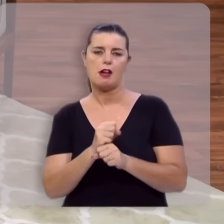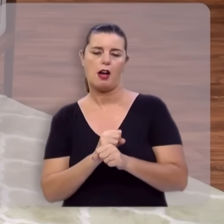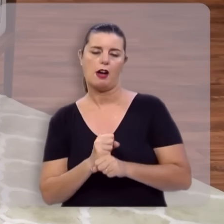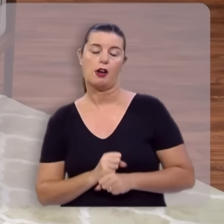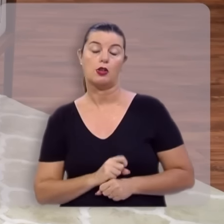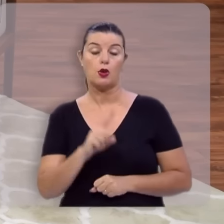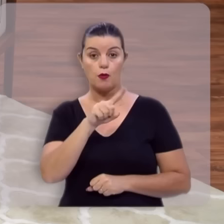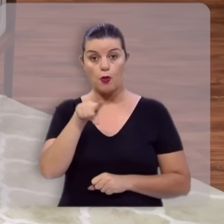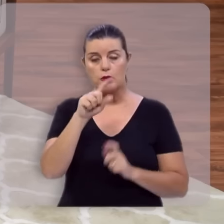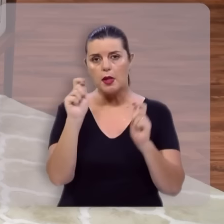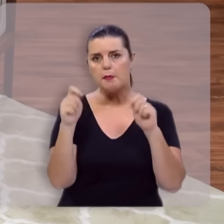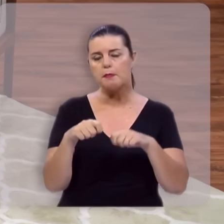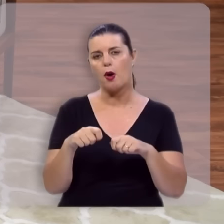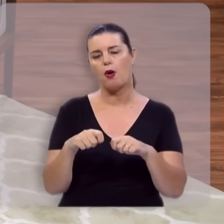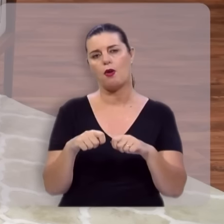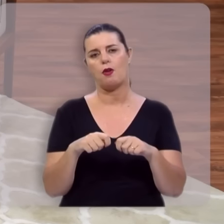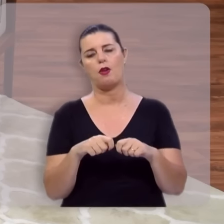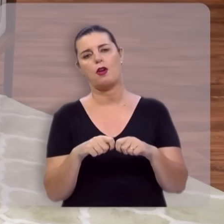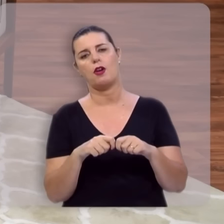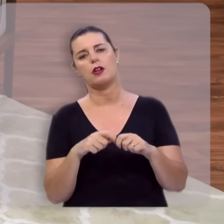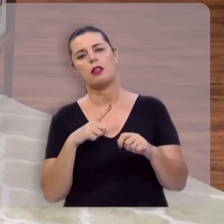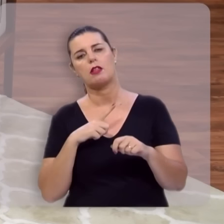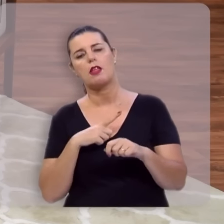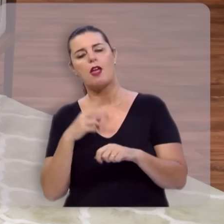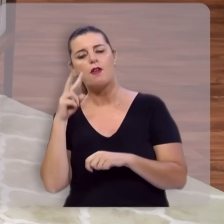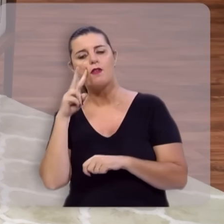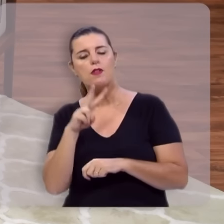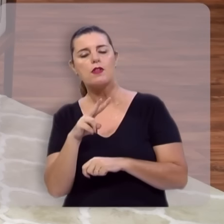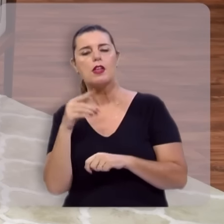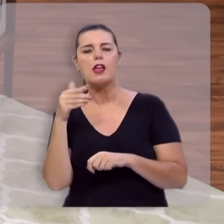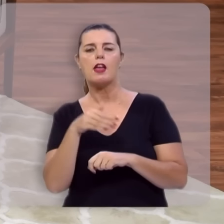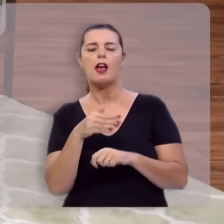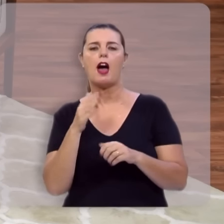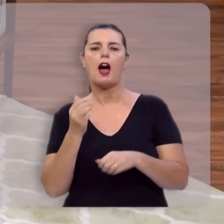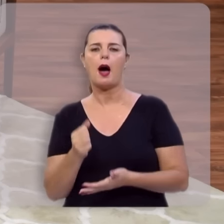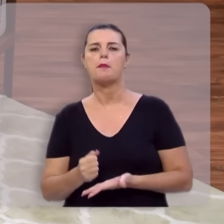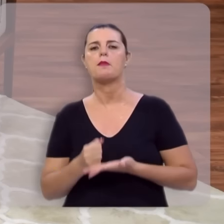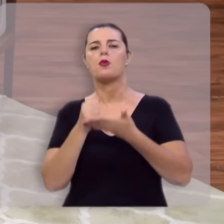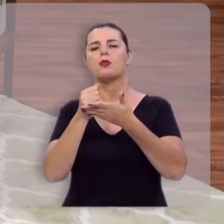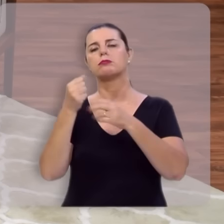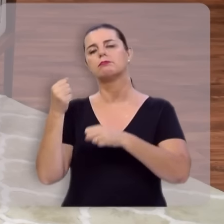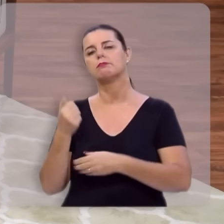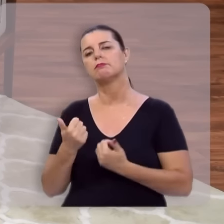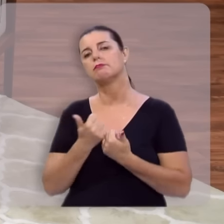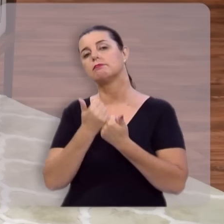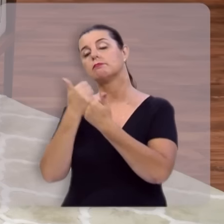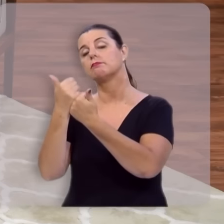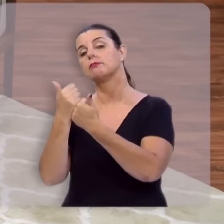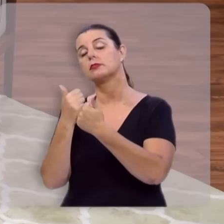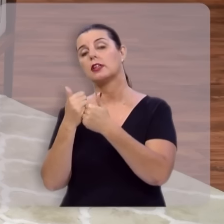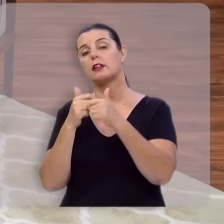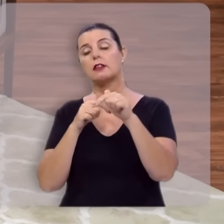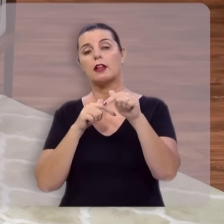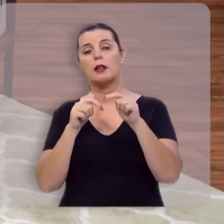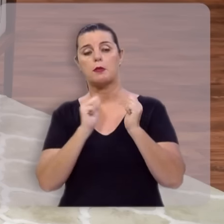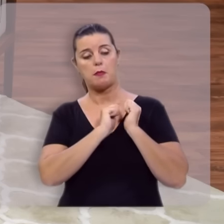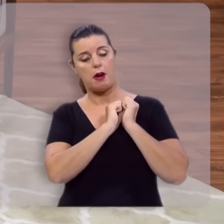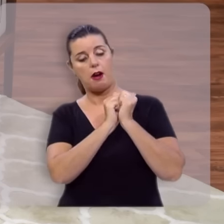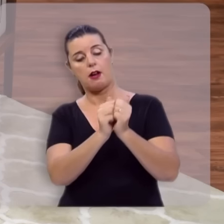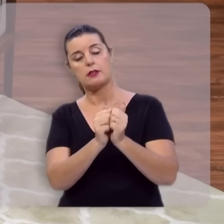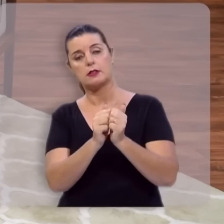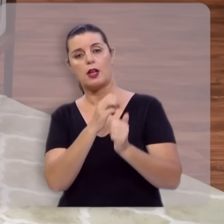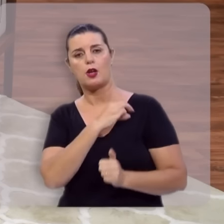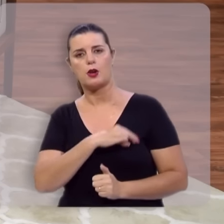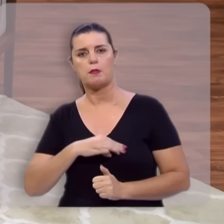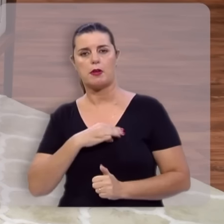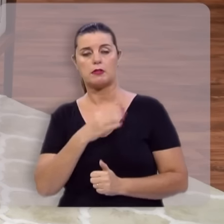anos. E você pode fazer parte disso, auxiliando, apoiando o nosso programa, se tornando um parceiro